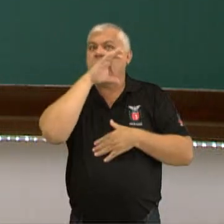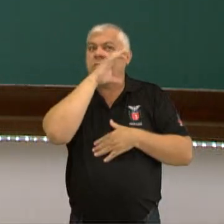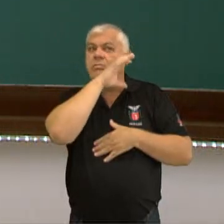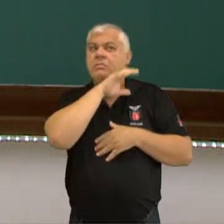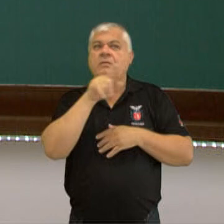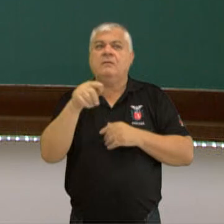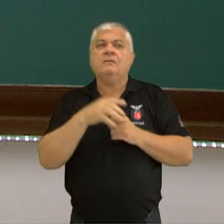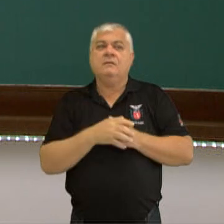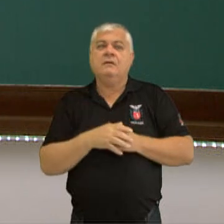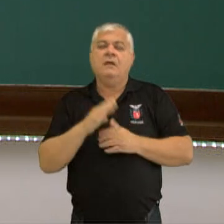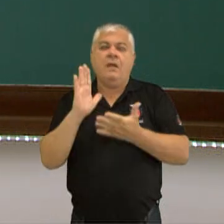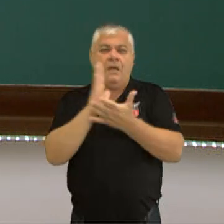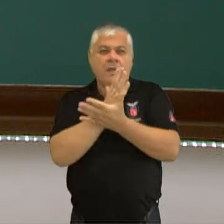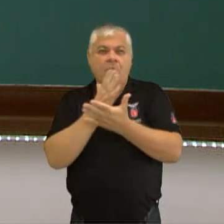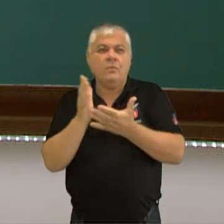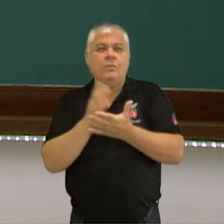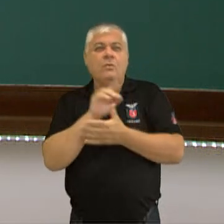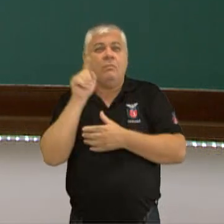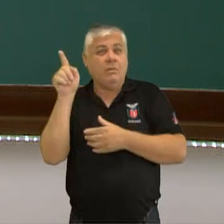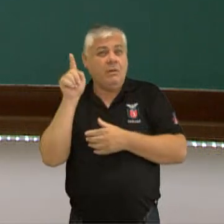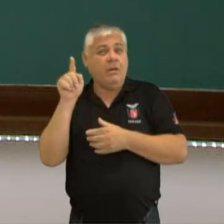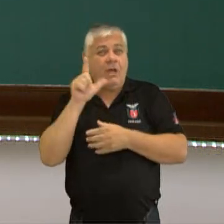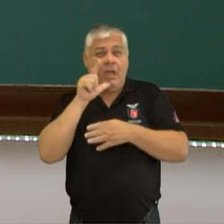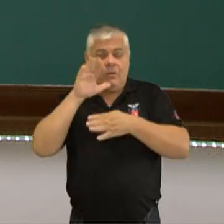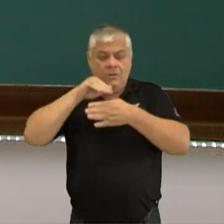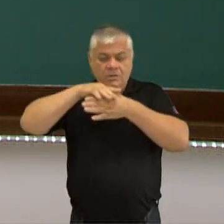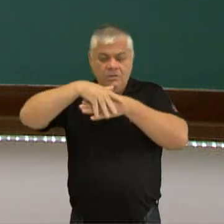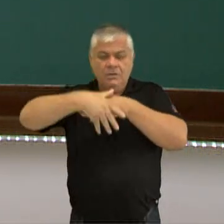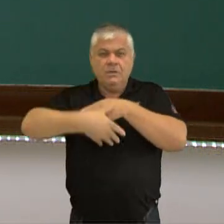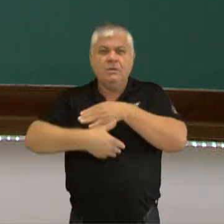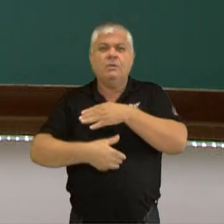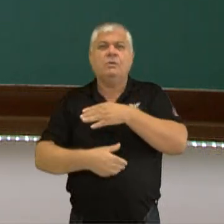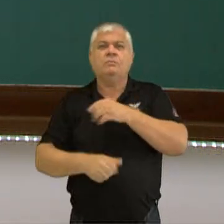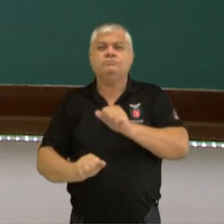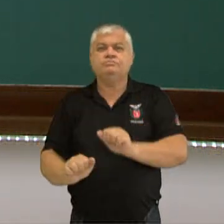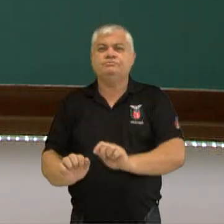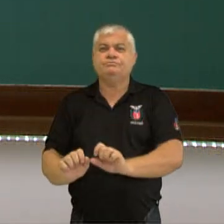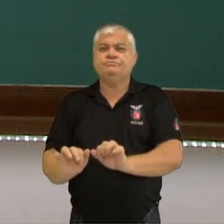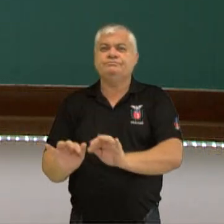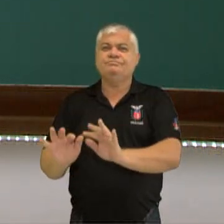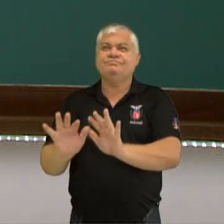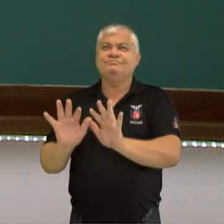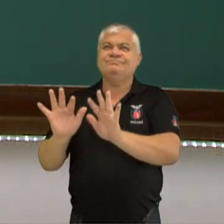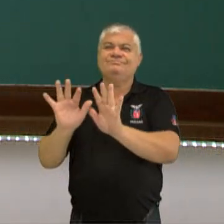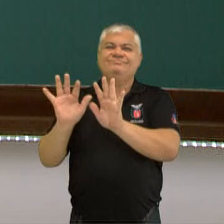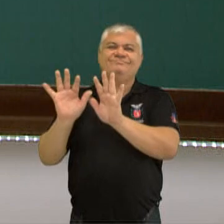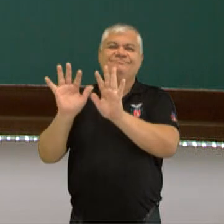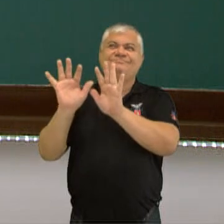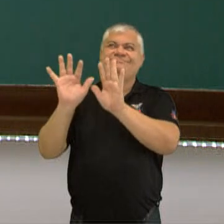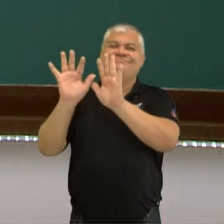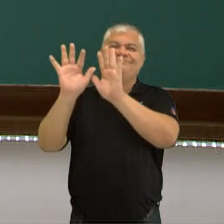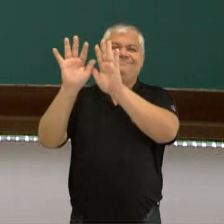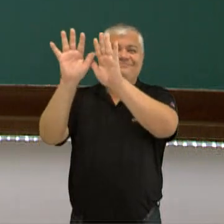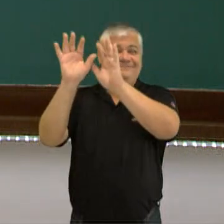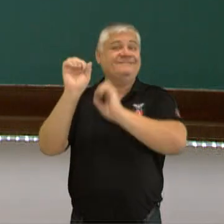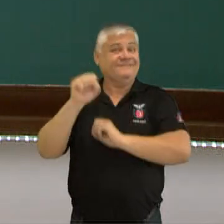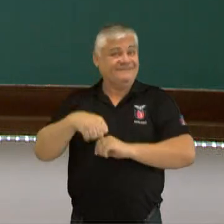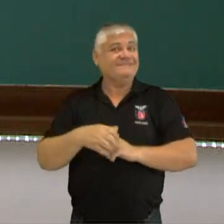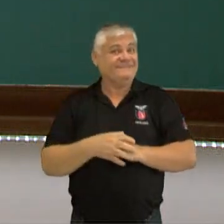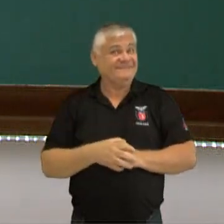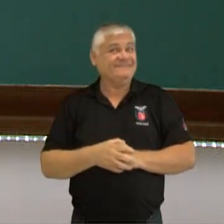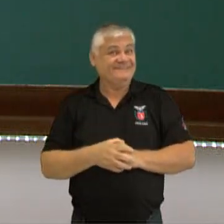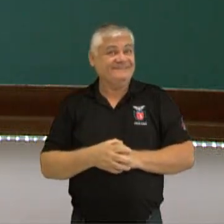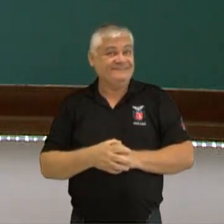exemplo, alguma parte, né, alguma parcela dessa água retorne para a atmosfera em formato de vapor.